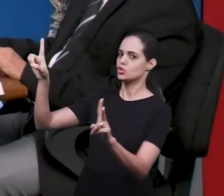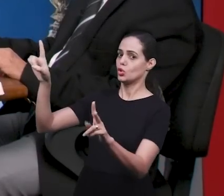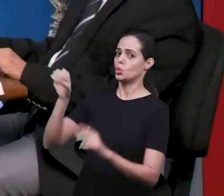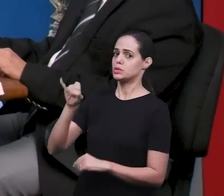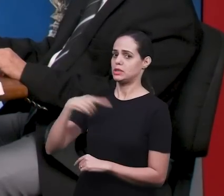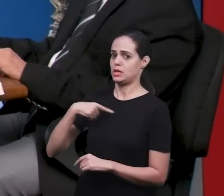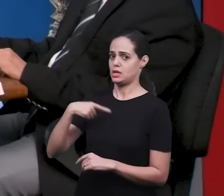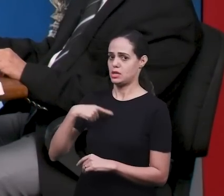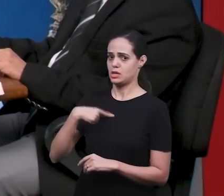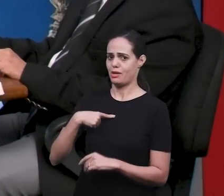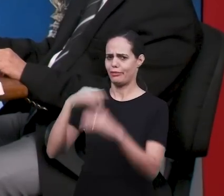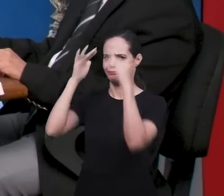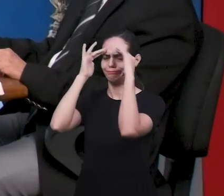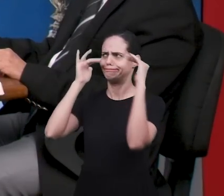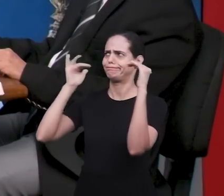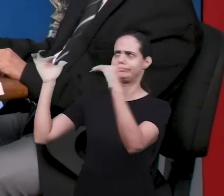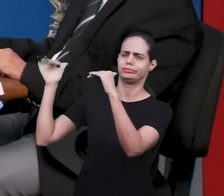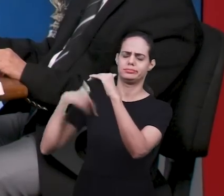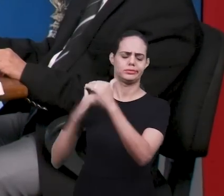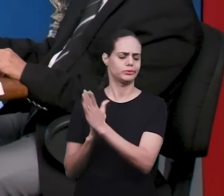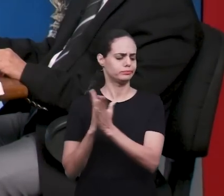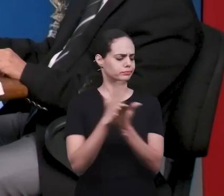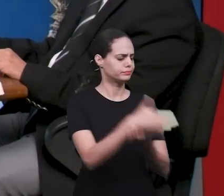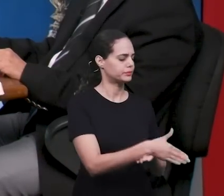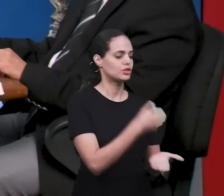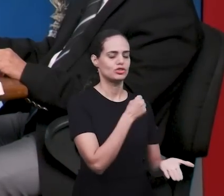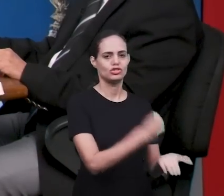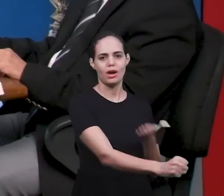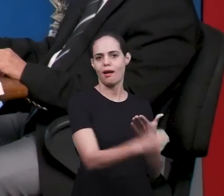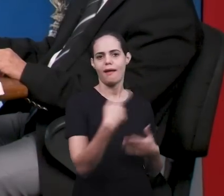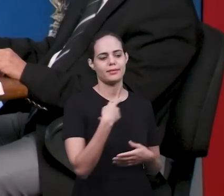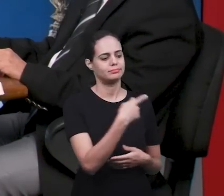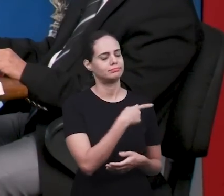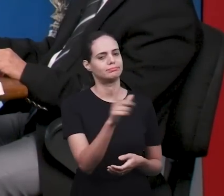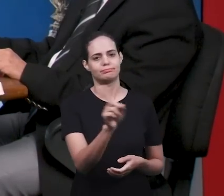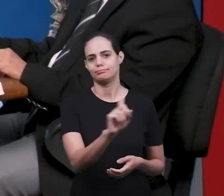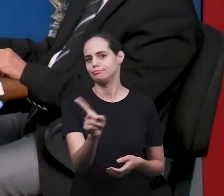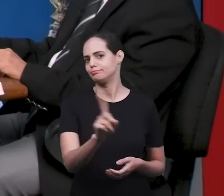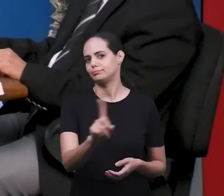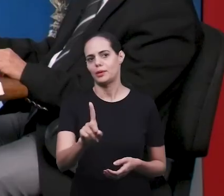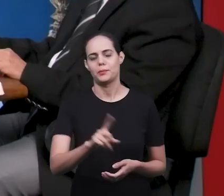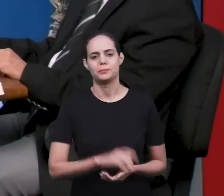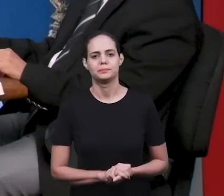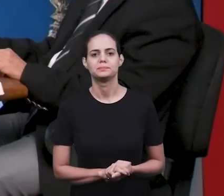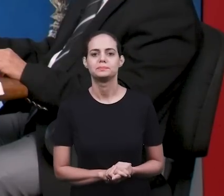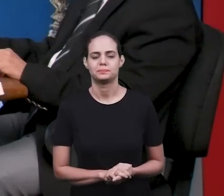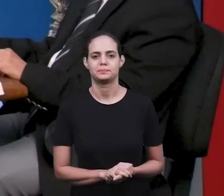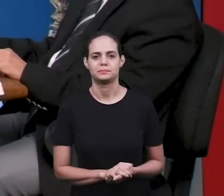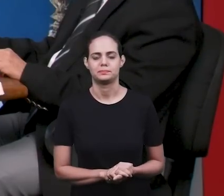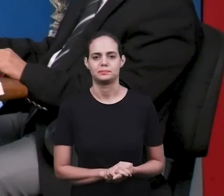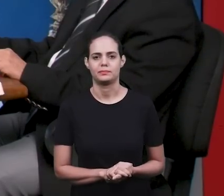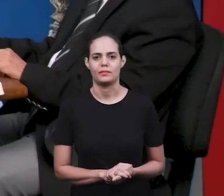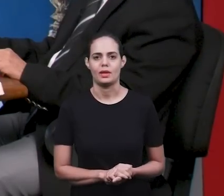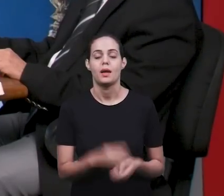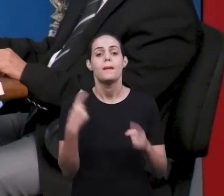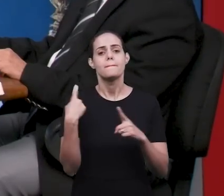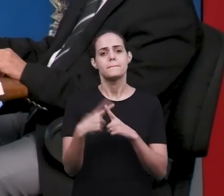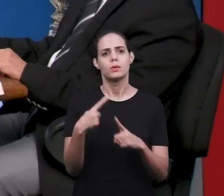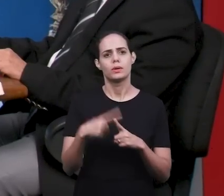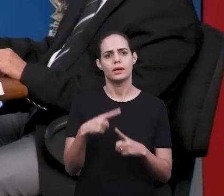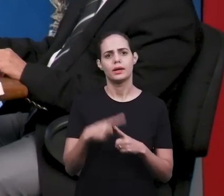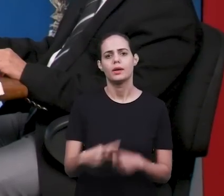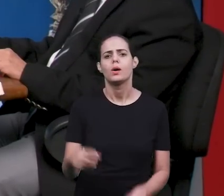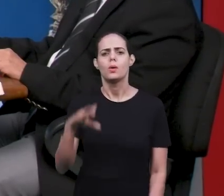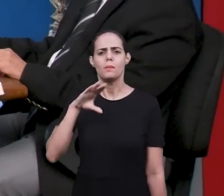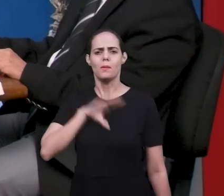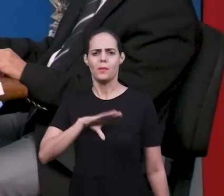né? Porque realmente a riqueza da língua portuguesa é uma coisa muito boa. para nós entendermos